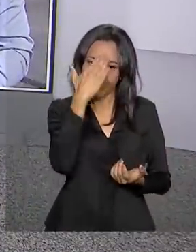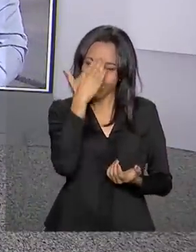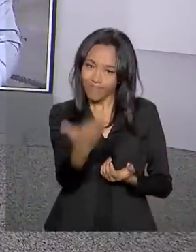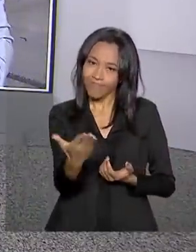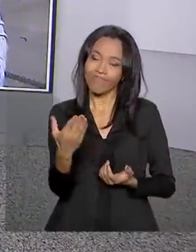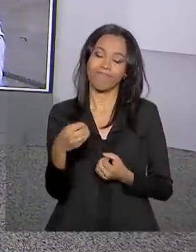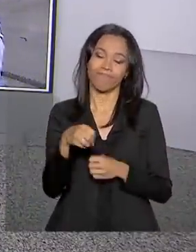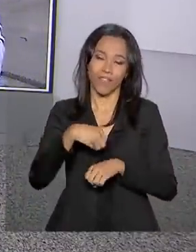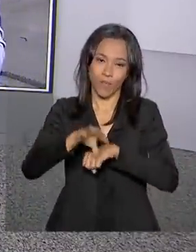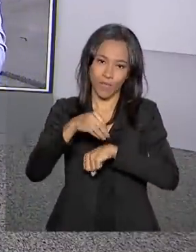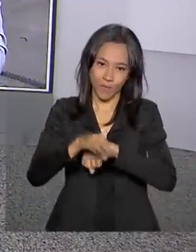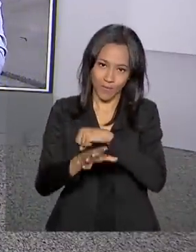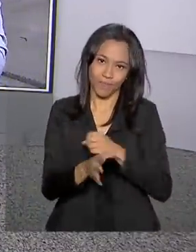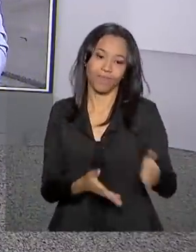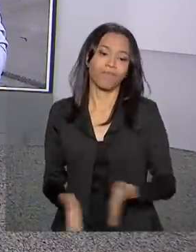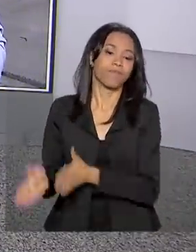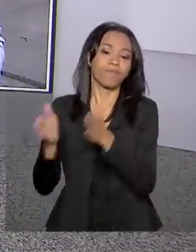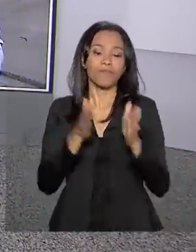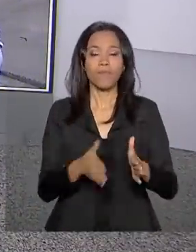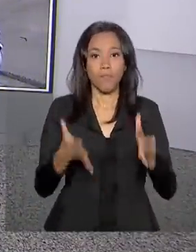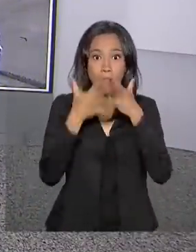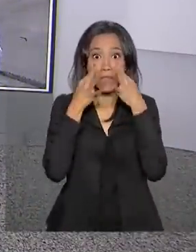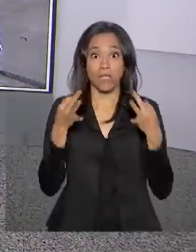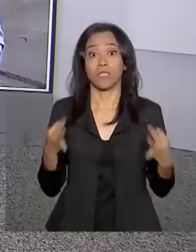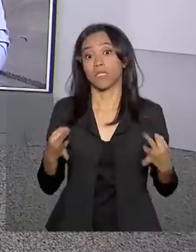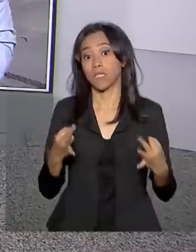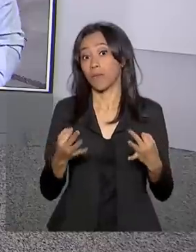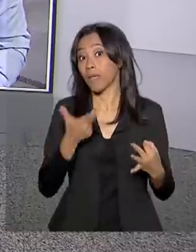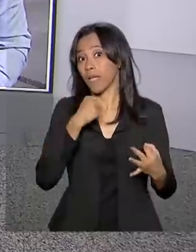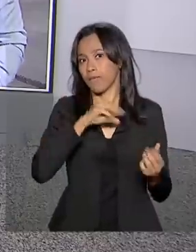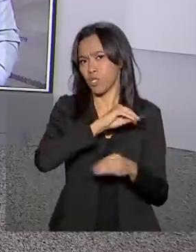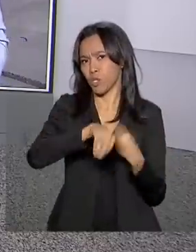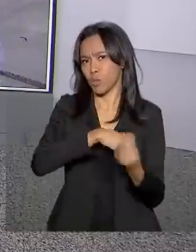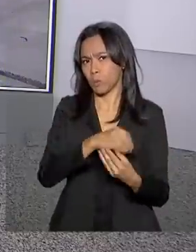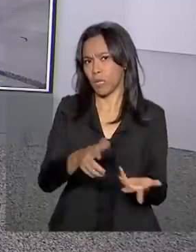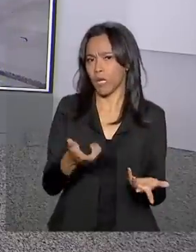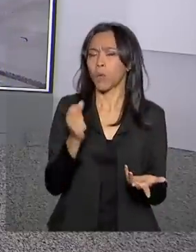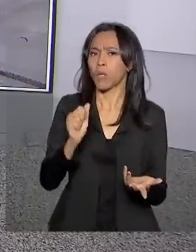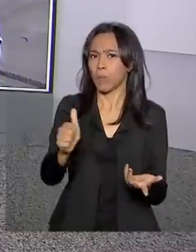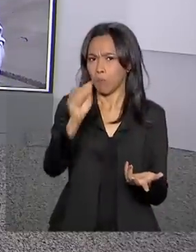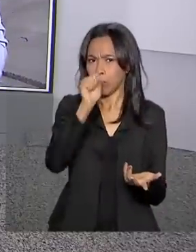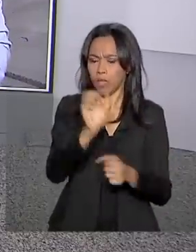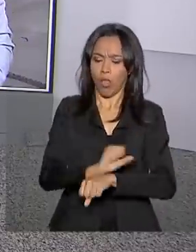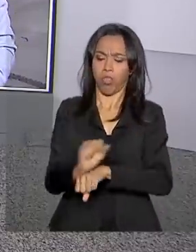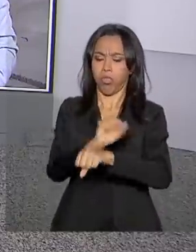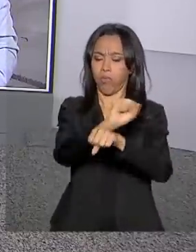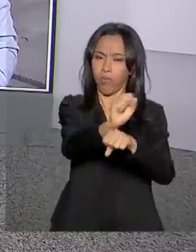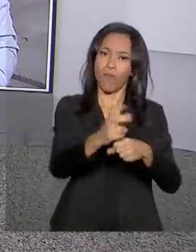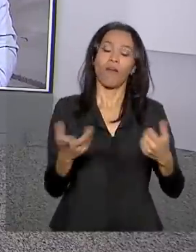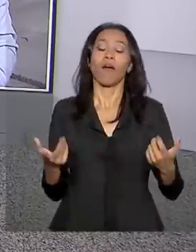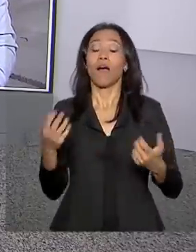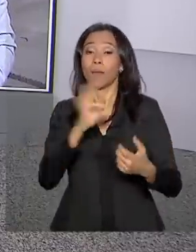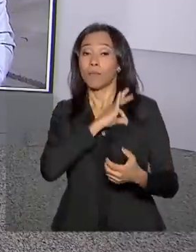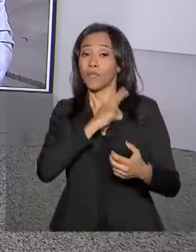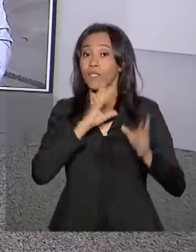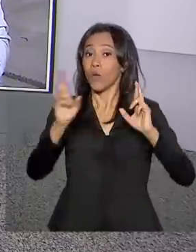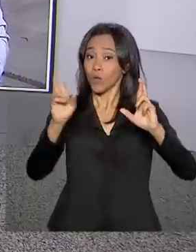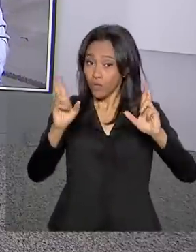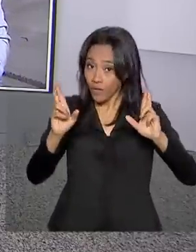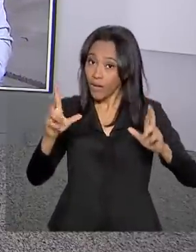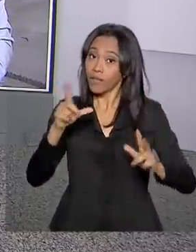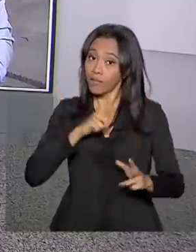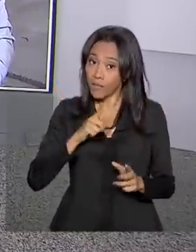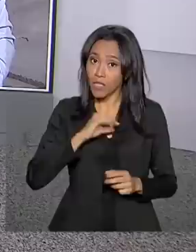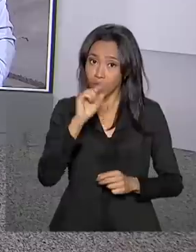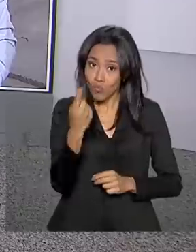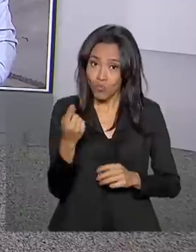suas informações. E um alerta para quem gosta de misturar bebida e direção. A Polícia Rodoviária Federal está colocando em funcionamento